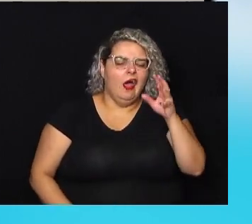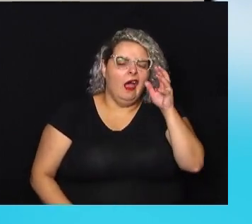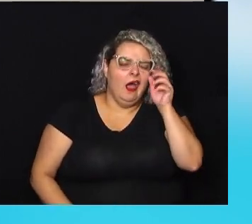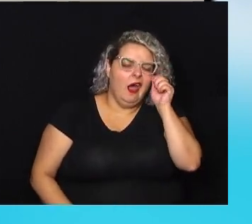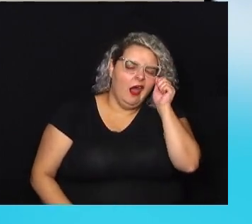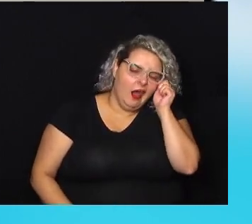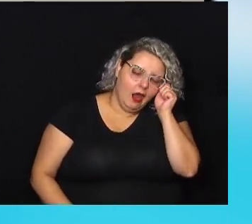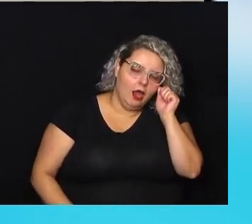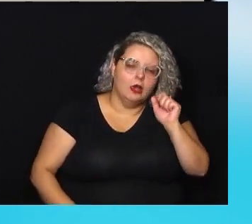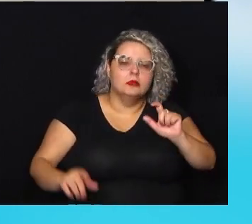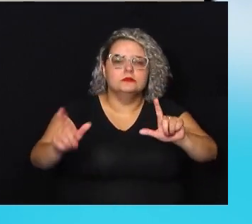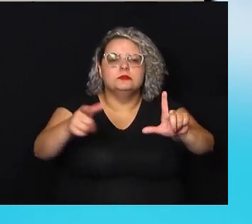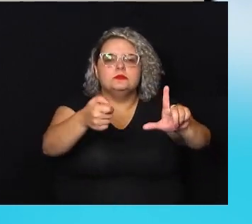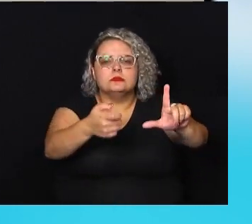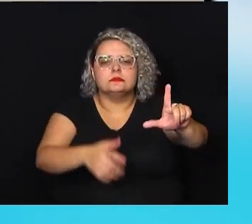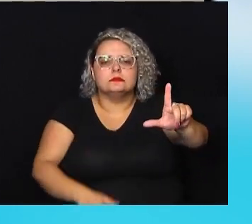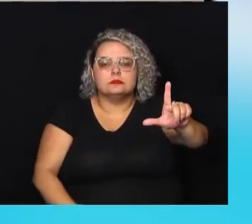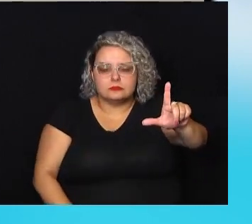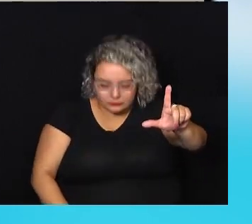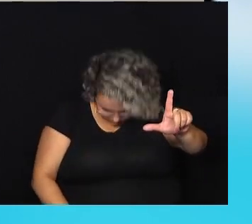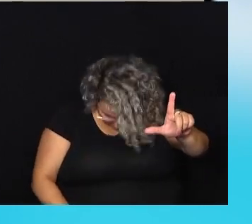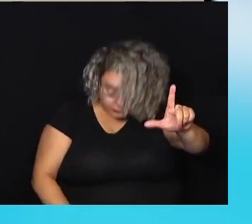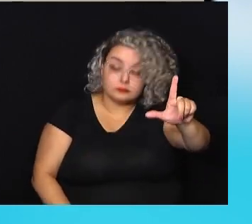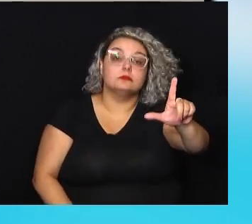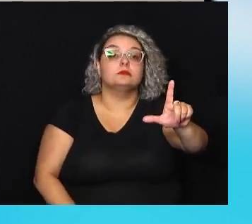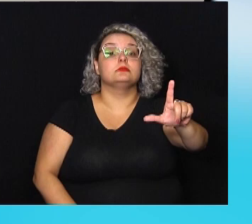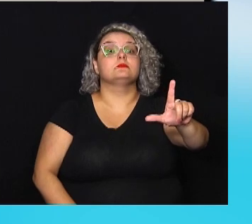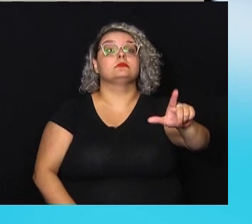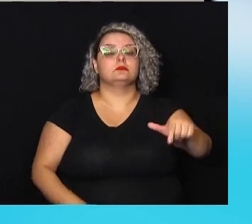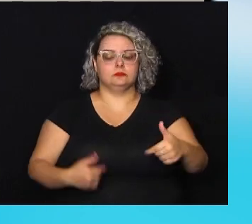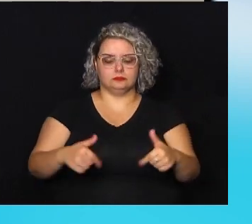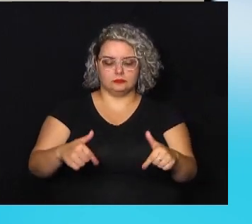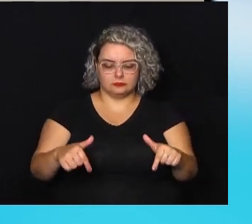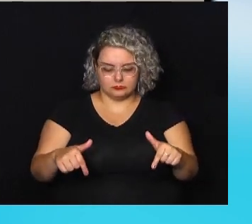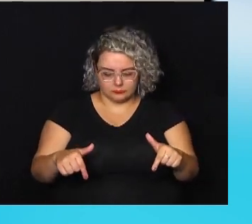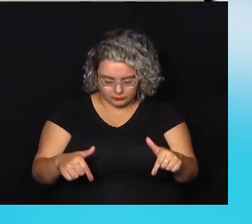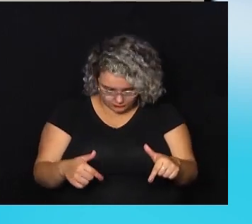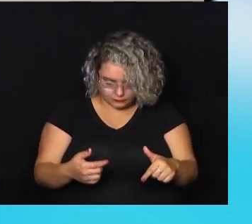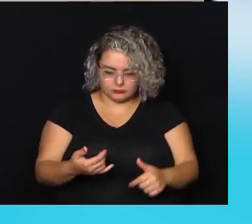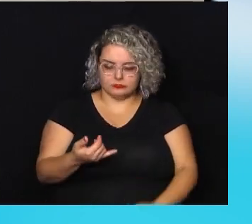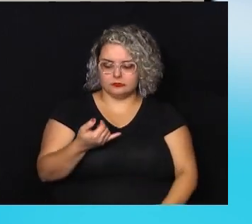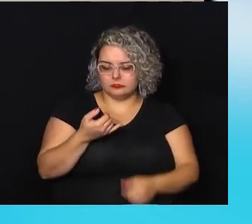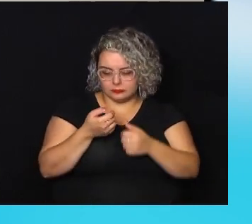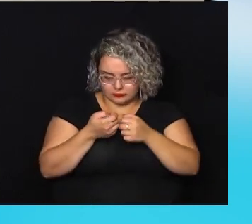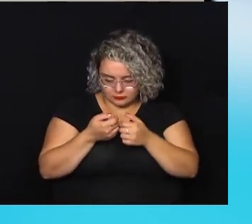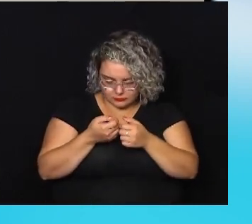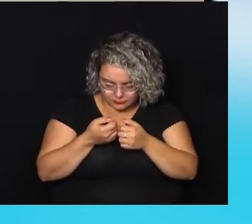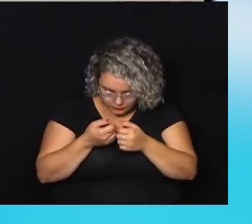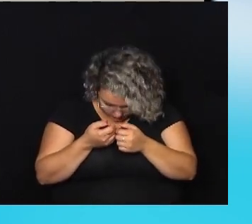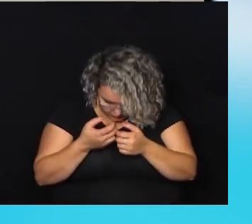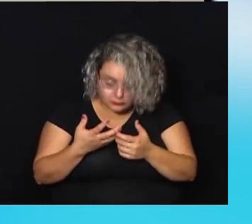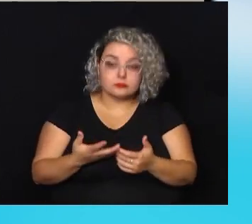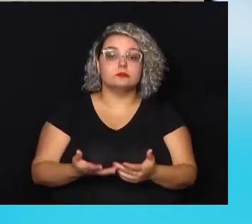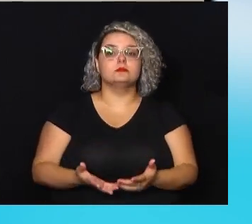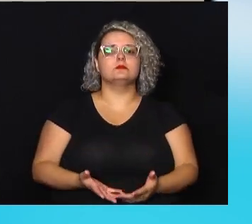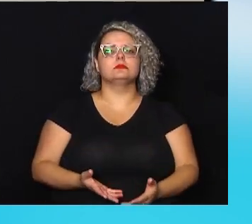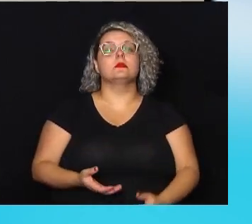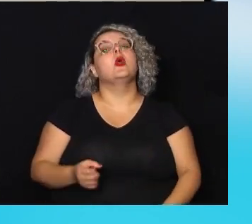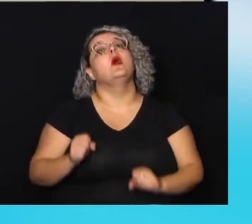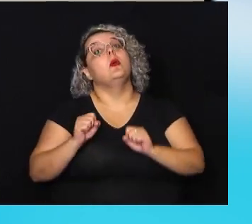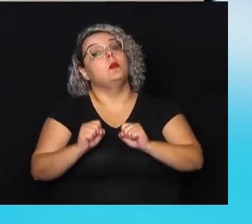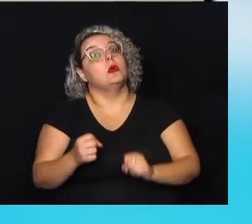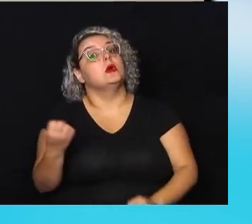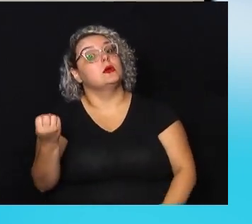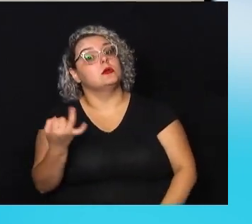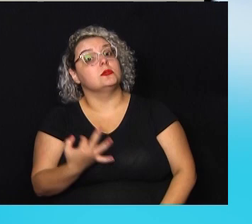causa desse sono exagerado de dia, né? Então, como eu falei, podem ser questões relacionadas ao próprio